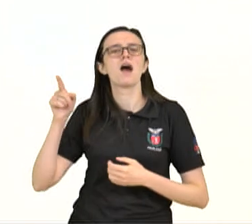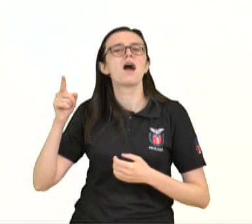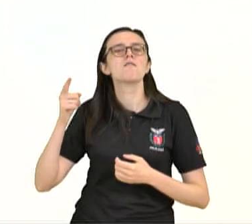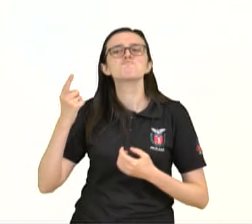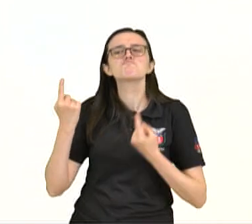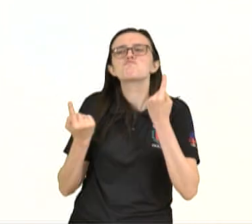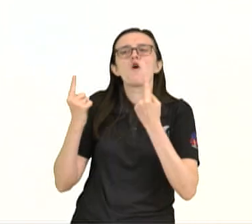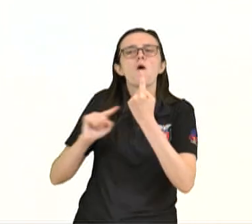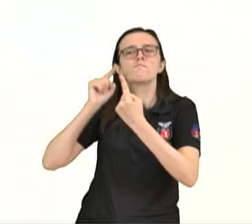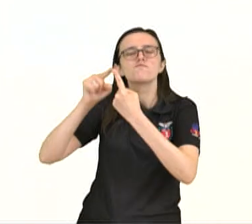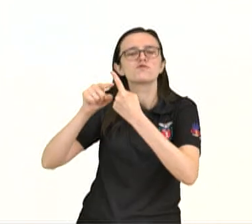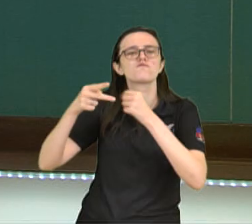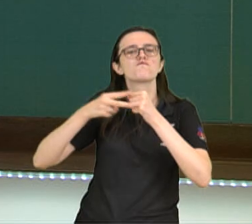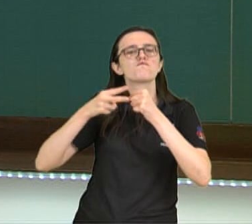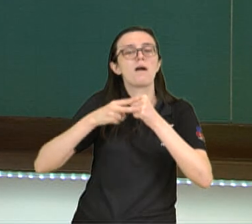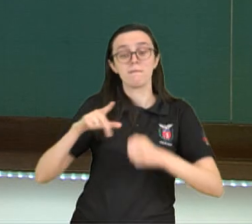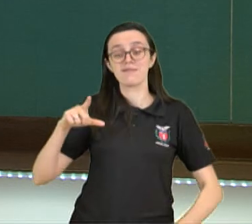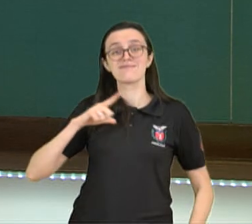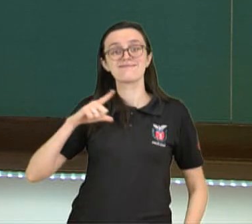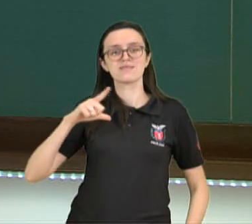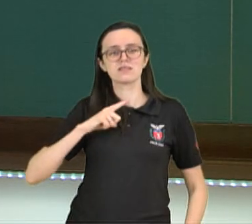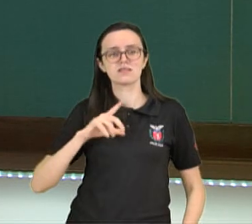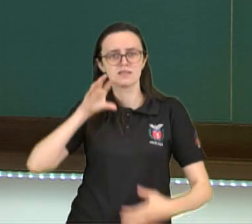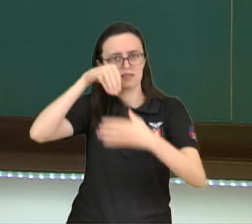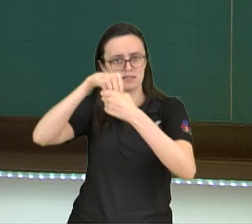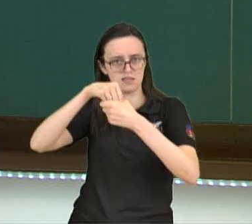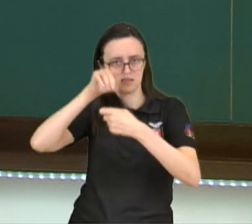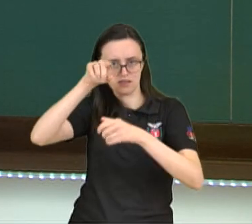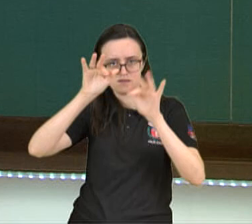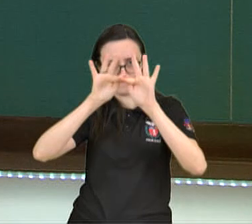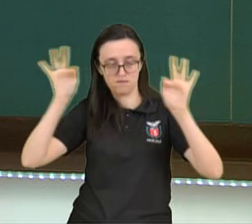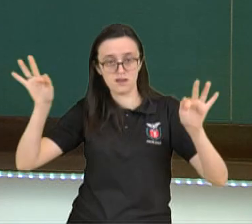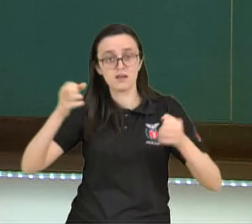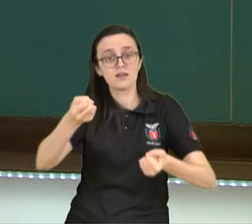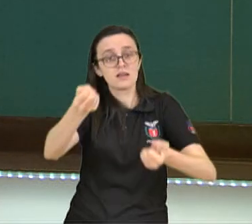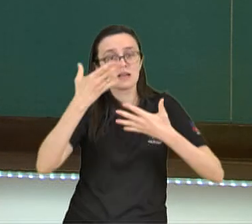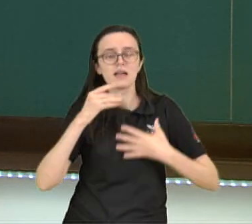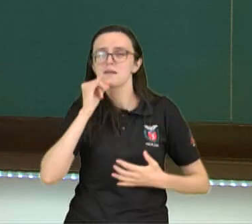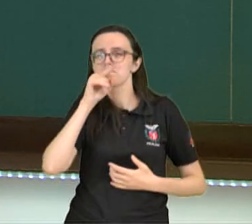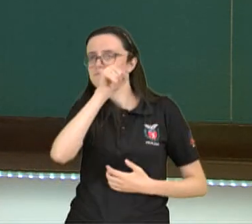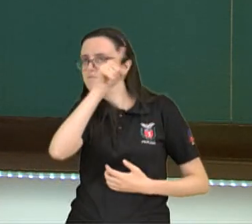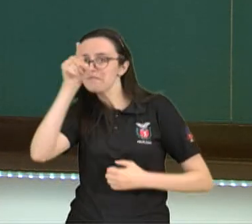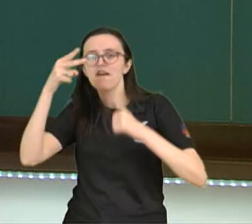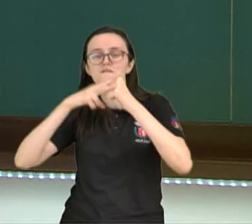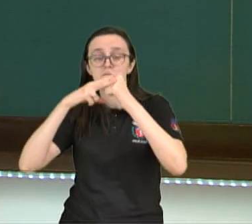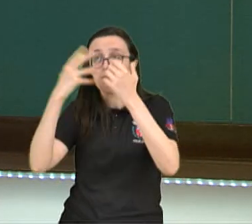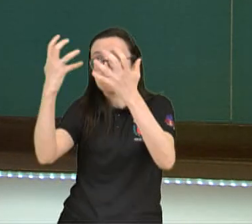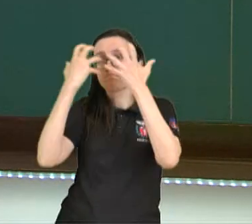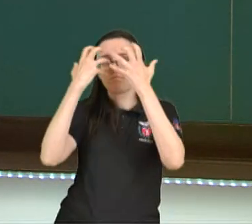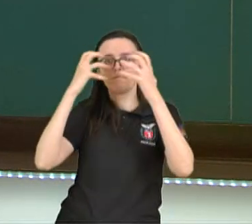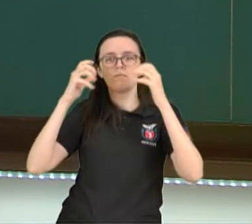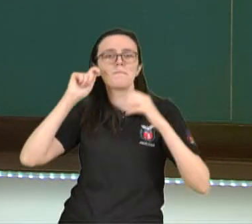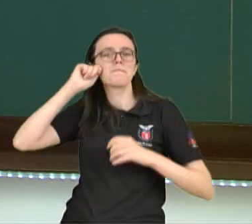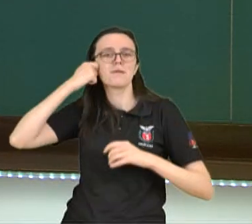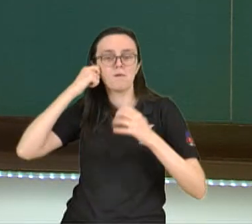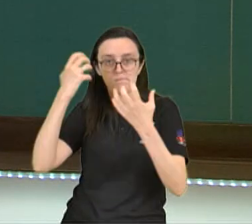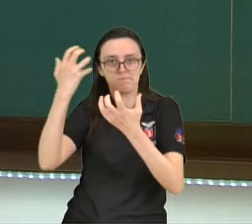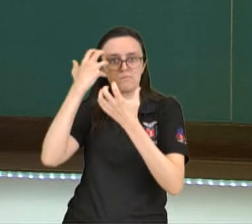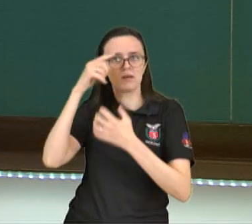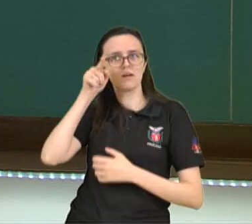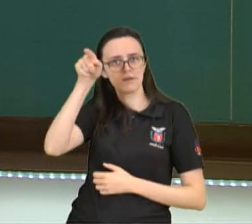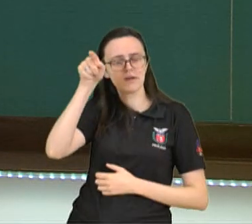nas frases. Vocês vão ter que me dizer aqui se o verbo que está aqui em negrito, ó, Carmen tiene mucho calor. Carmen tem muito